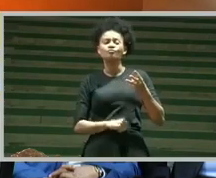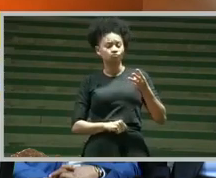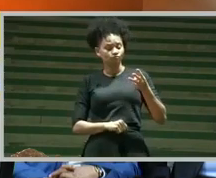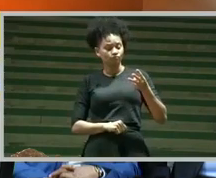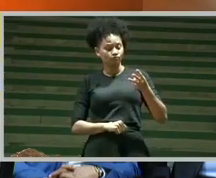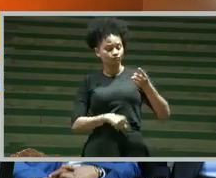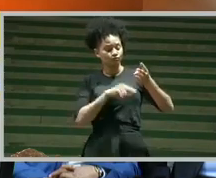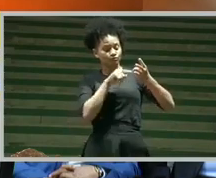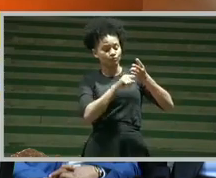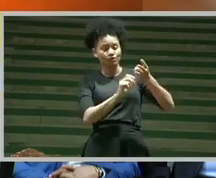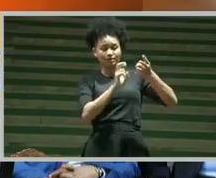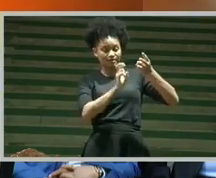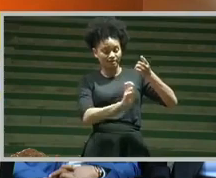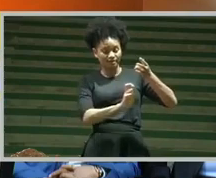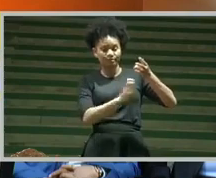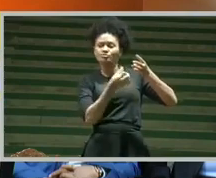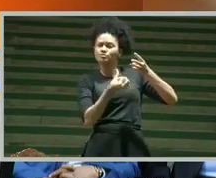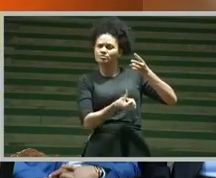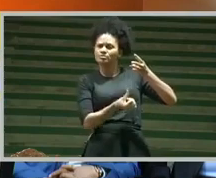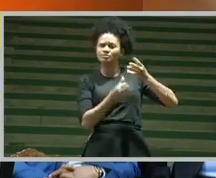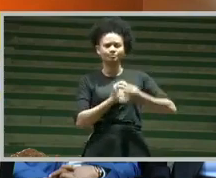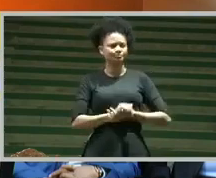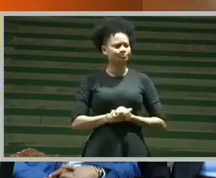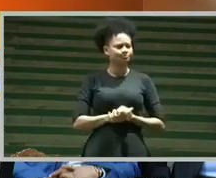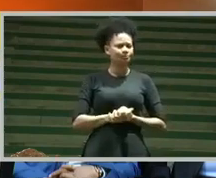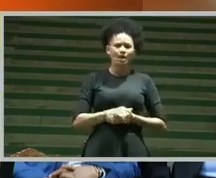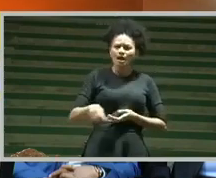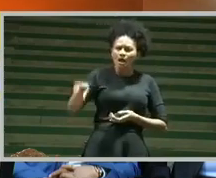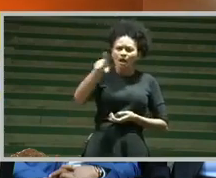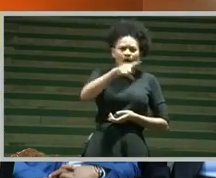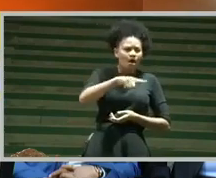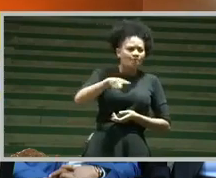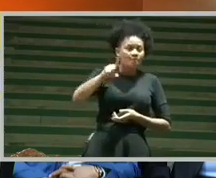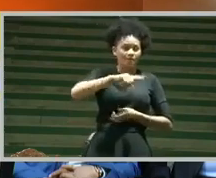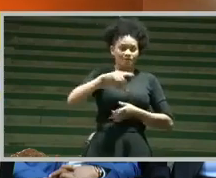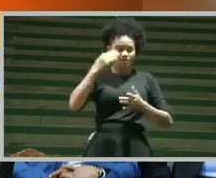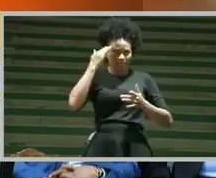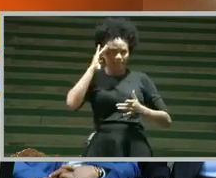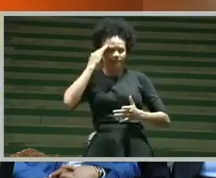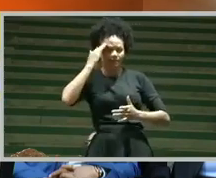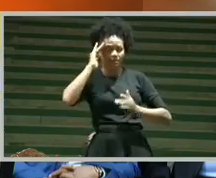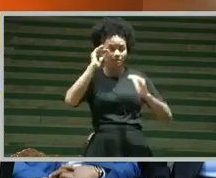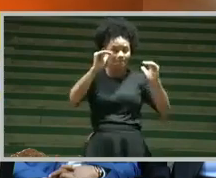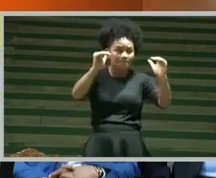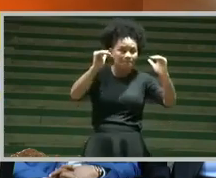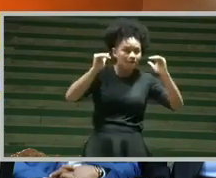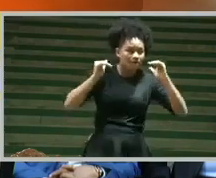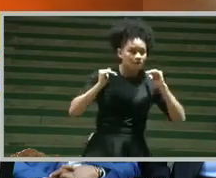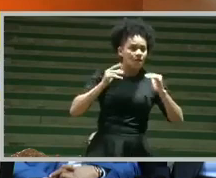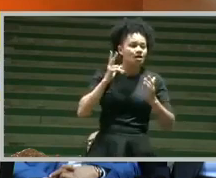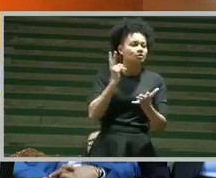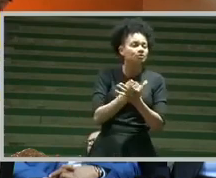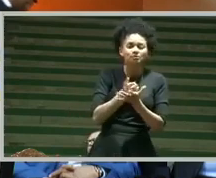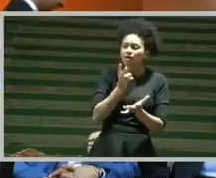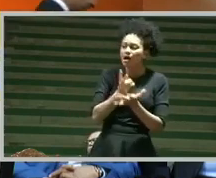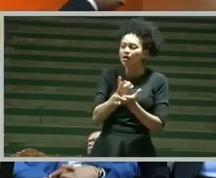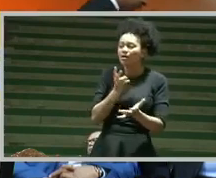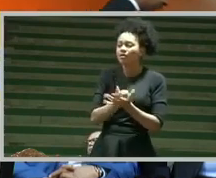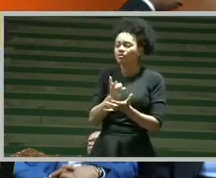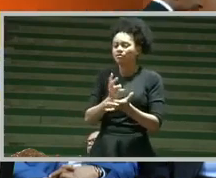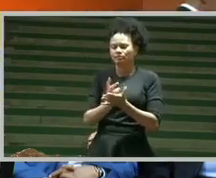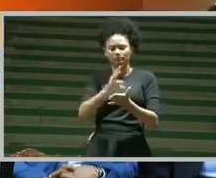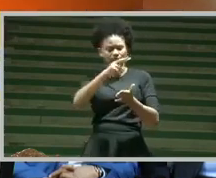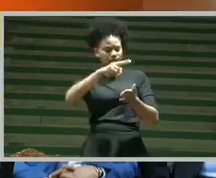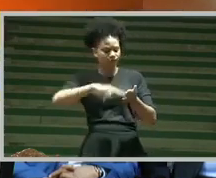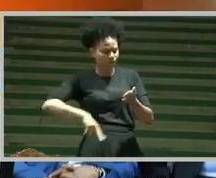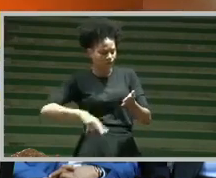versos 5 e 6. Para você que está atento aqui, todas as vezes que eu